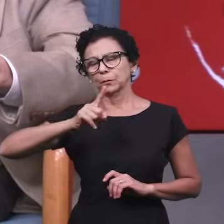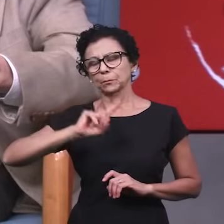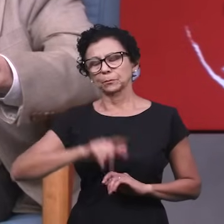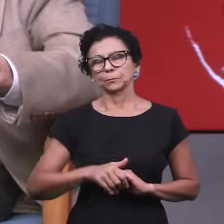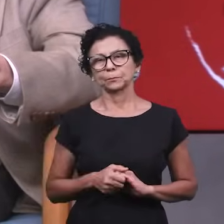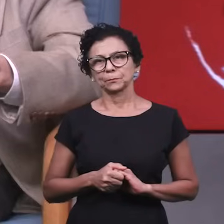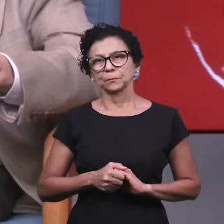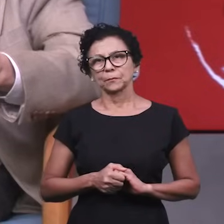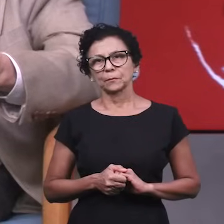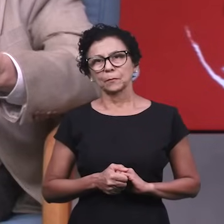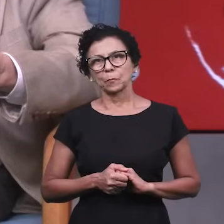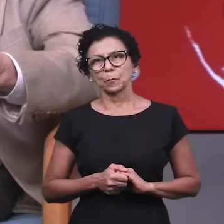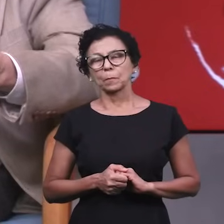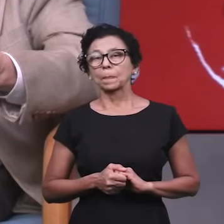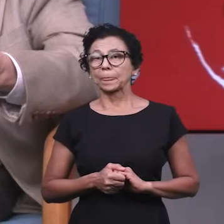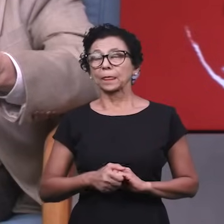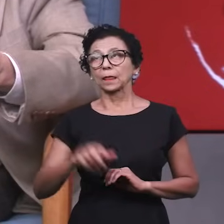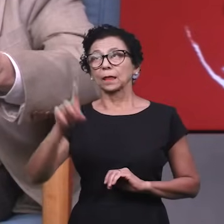por